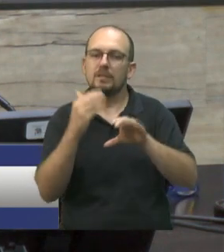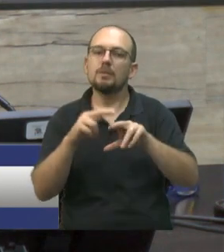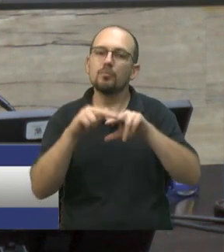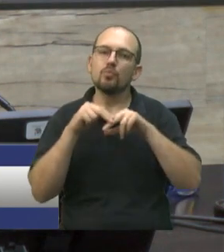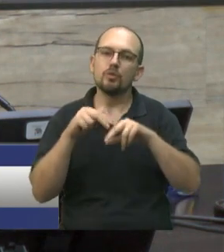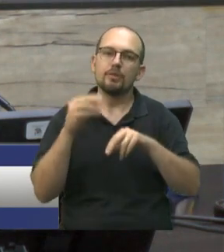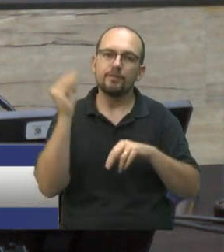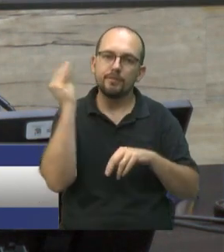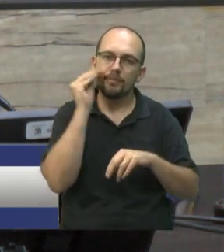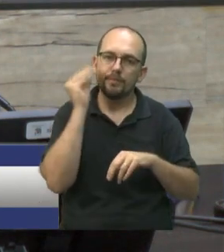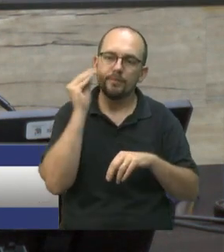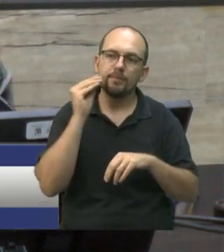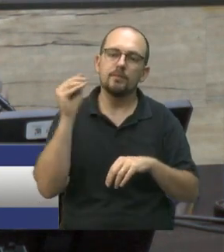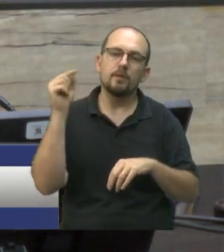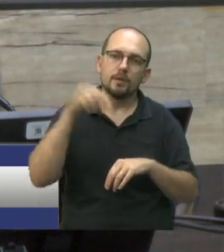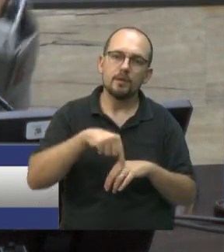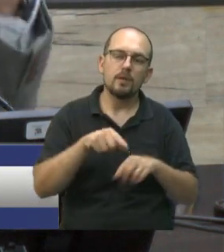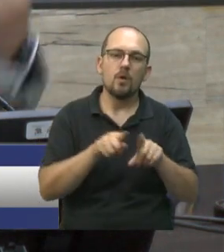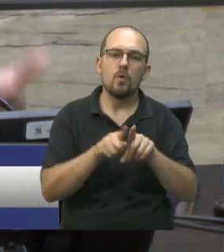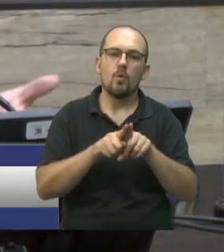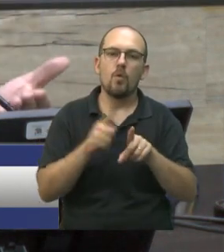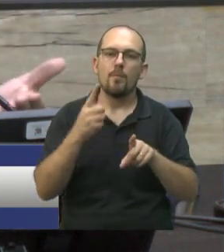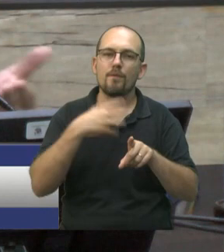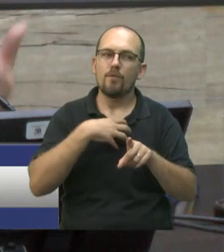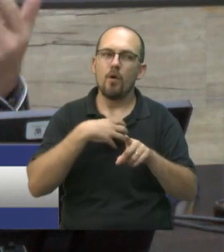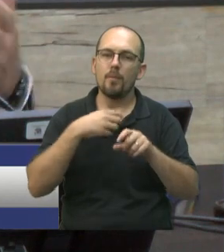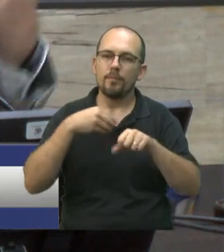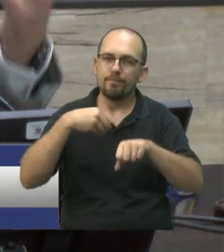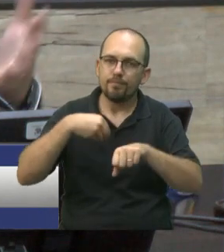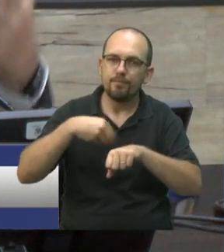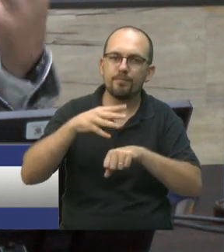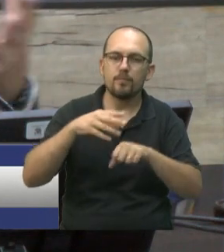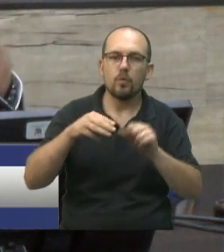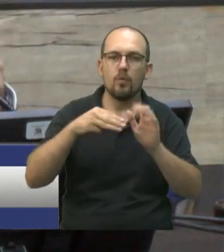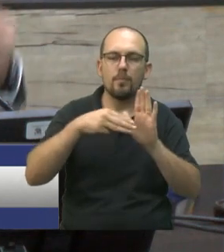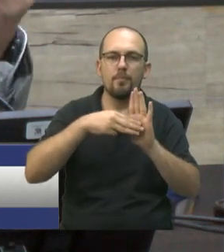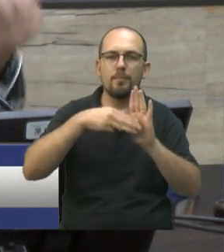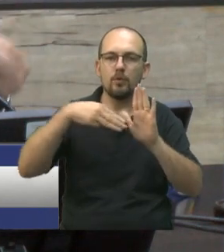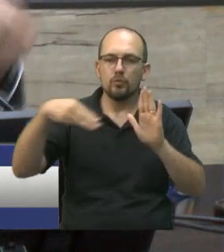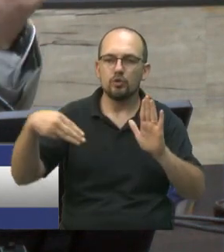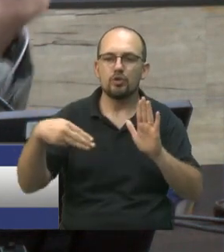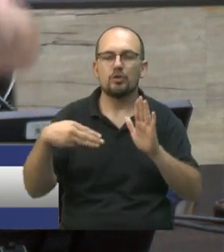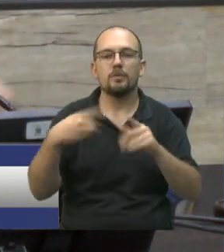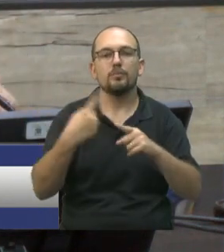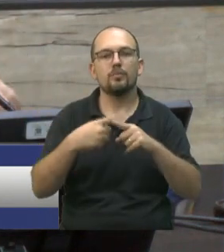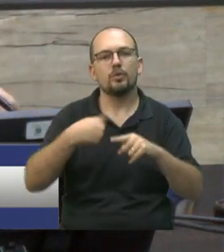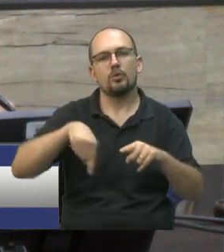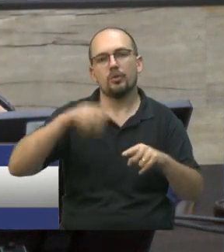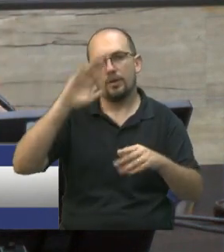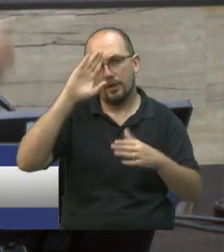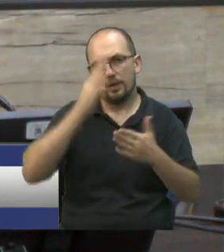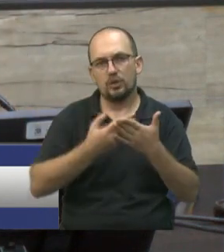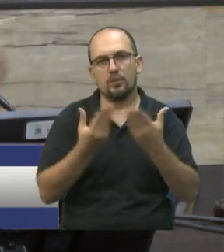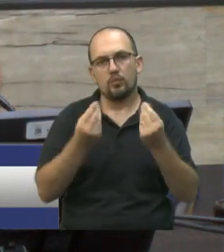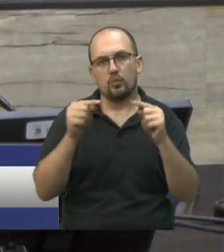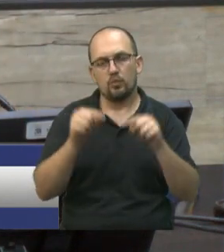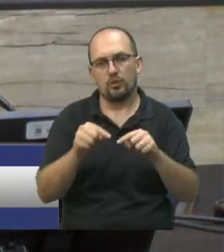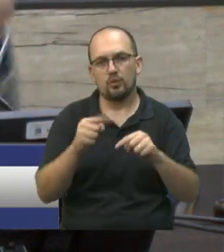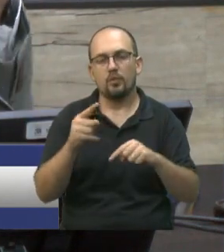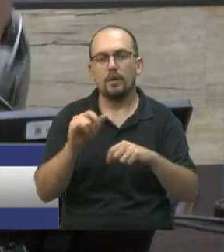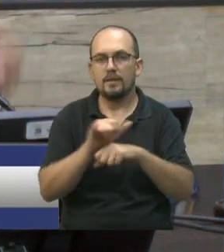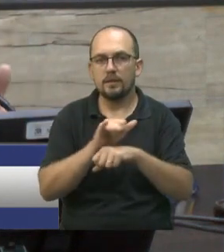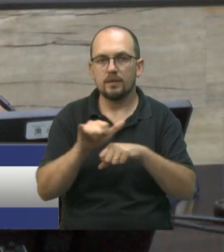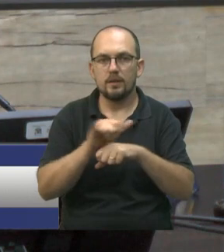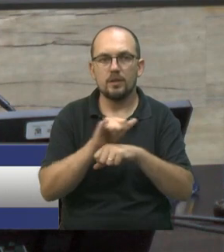nós estamos aqui, trazendo dentro de uma metodologia. Pô, Paulo, você fala muito disso, porque a gente acredita muito nisso. Essa é uma